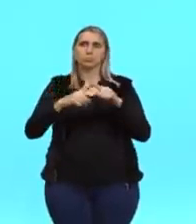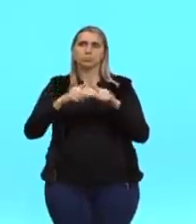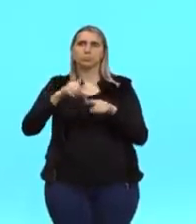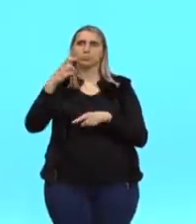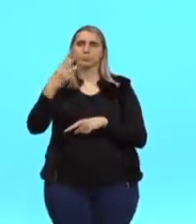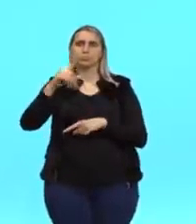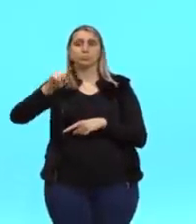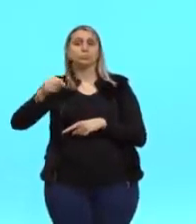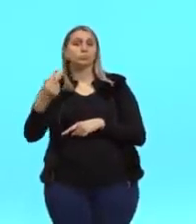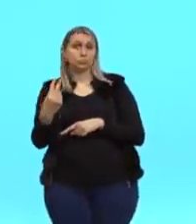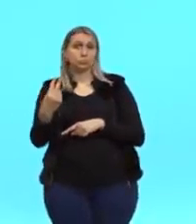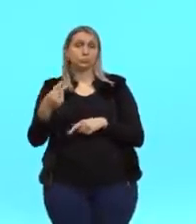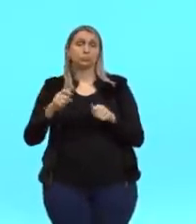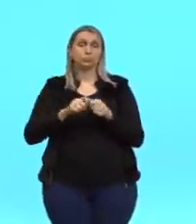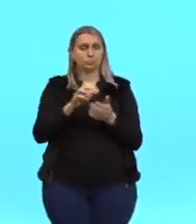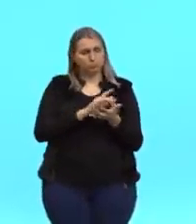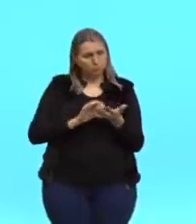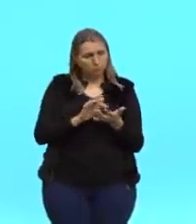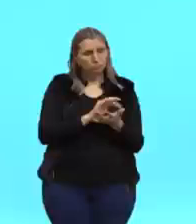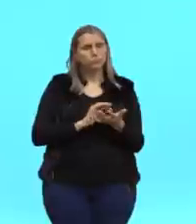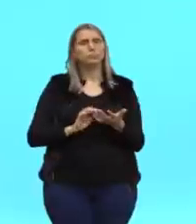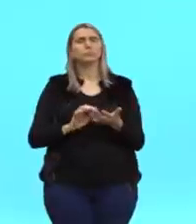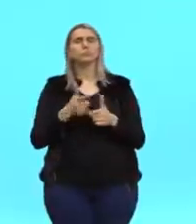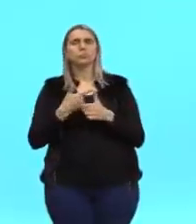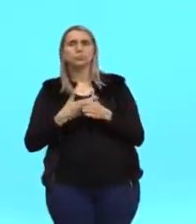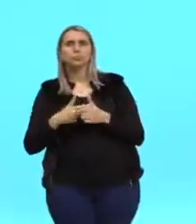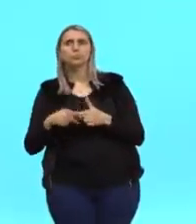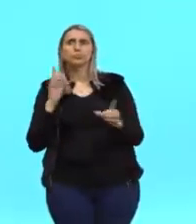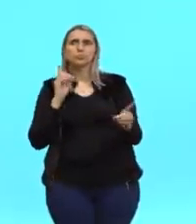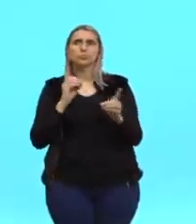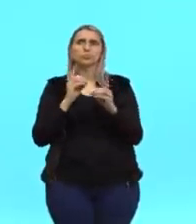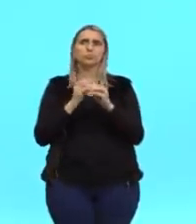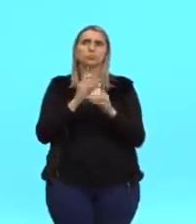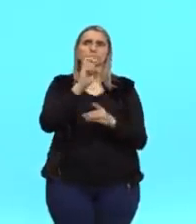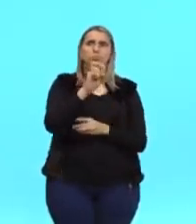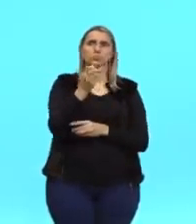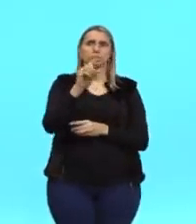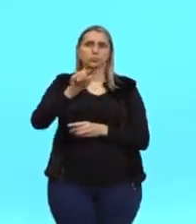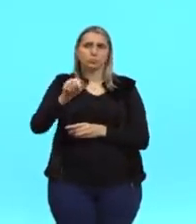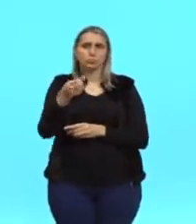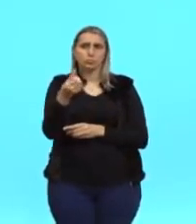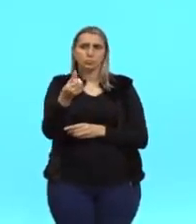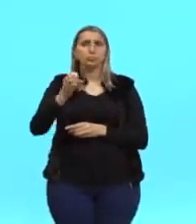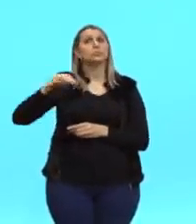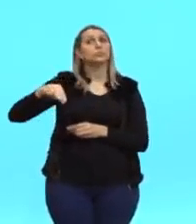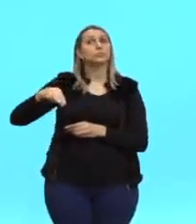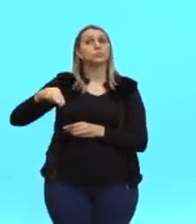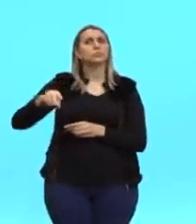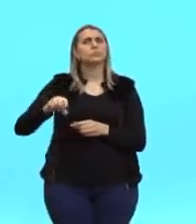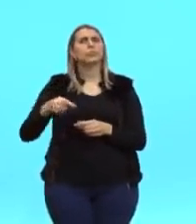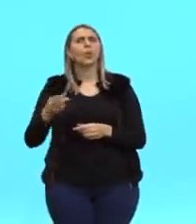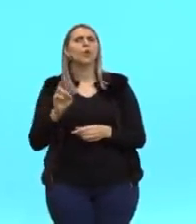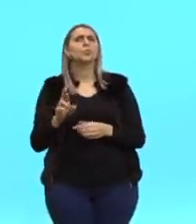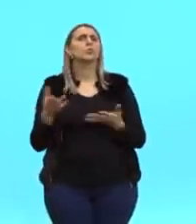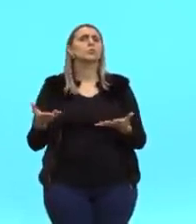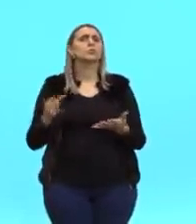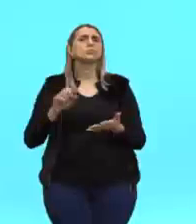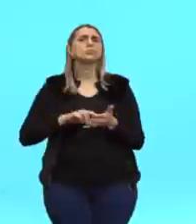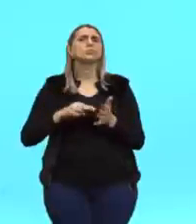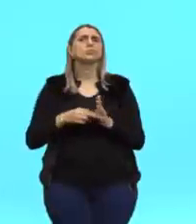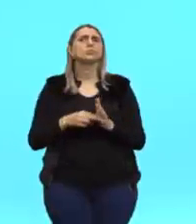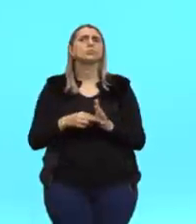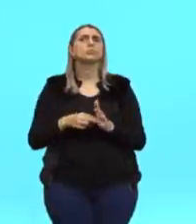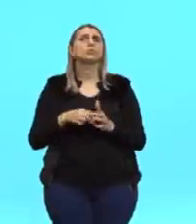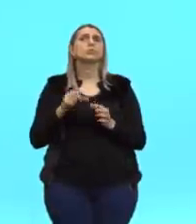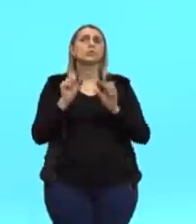Tá? Fizemos os cálculos, fizemos as divisões e encontramos 5,6 metros. Quem é 5,6 metros?